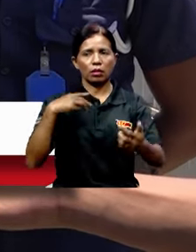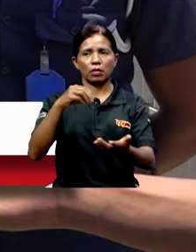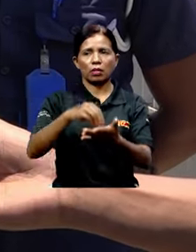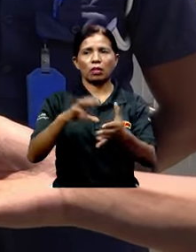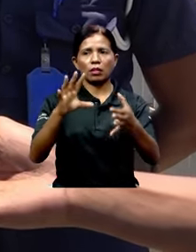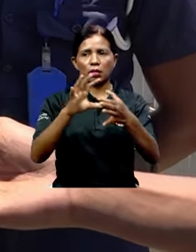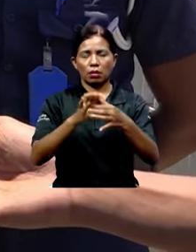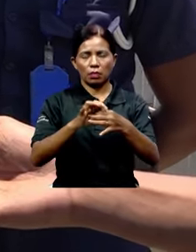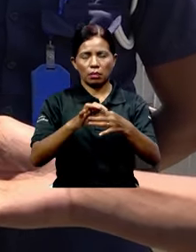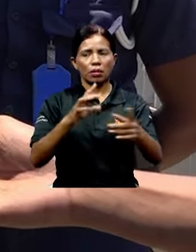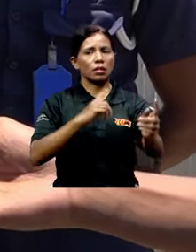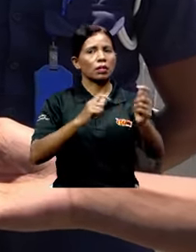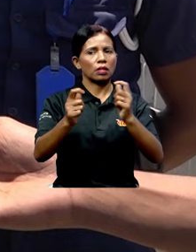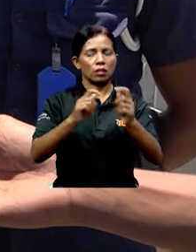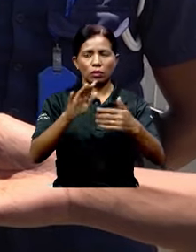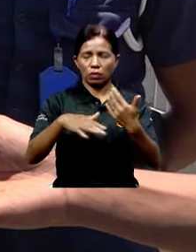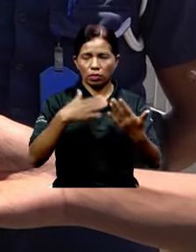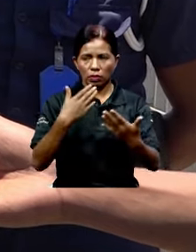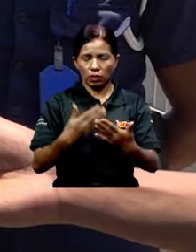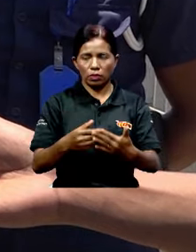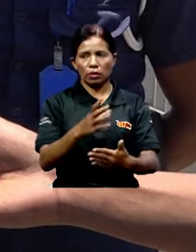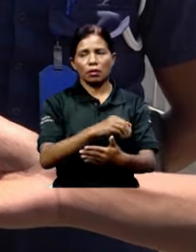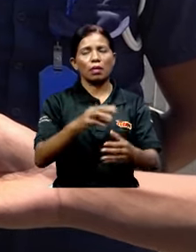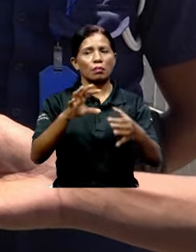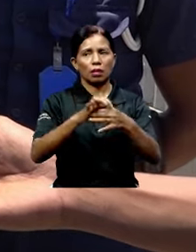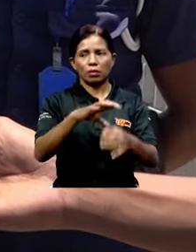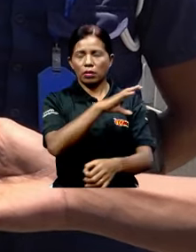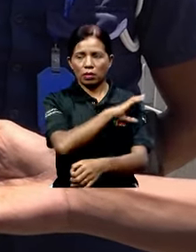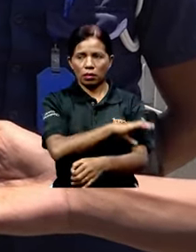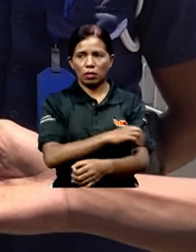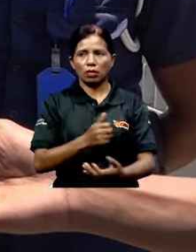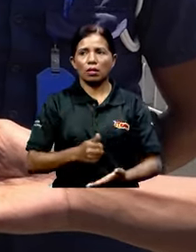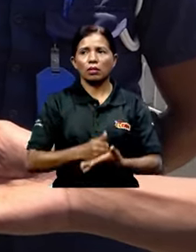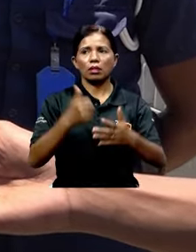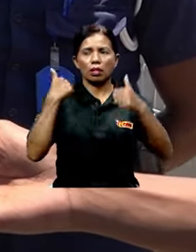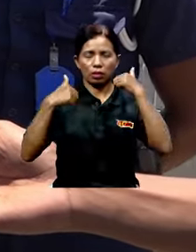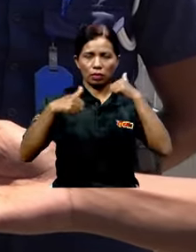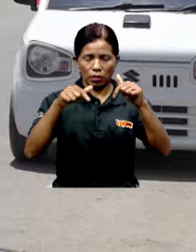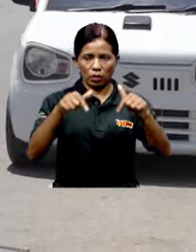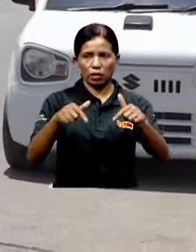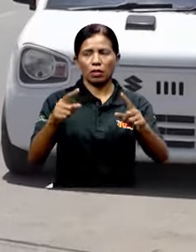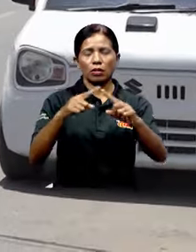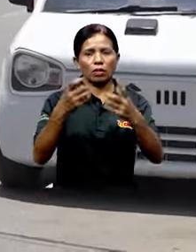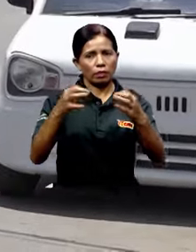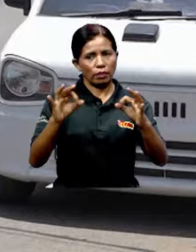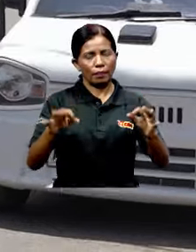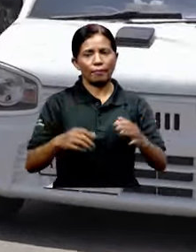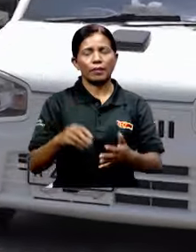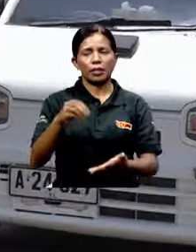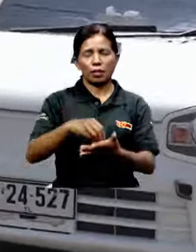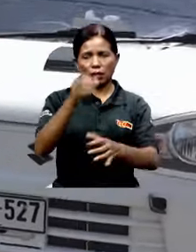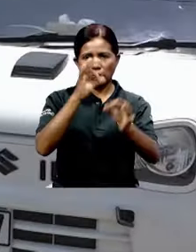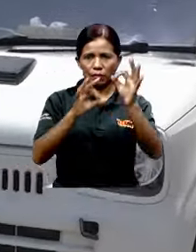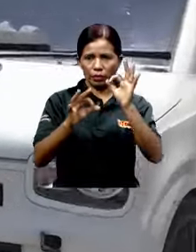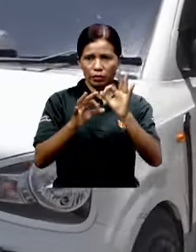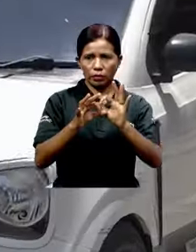membro trânsito, coloquei também membro segurança valo, vou de apoio ativar né, tô remata. Se